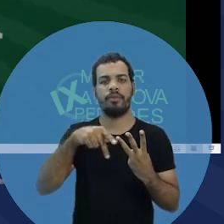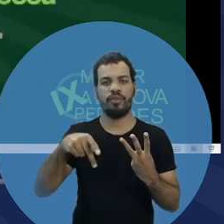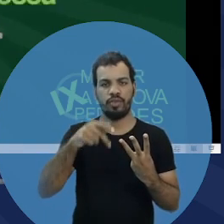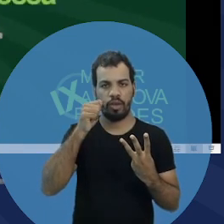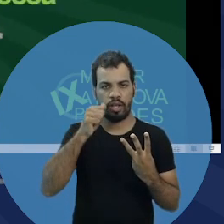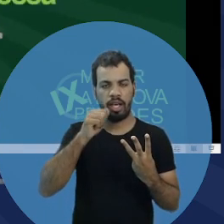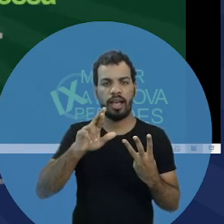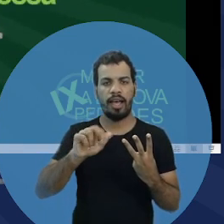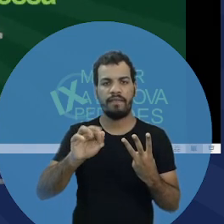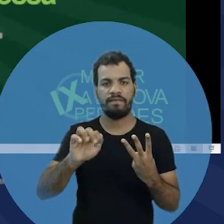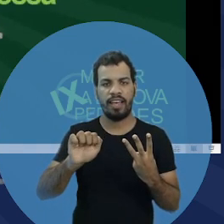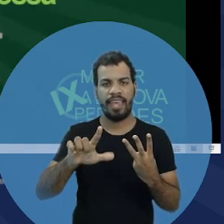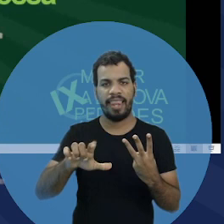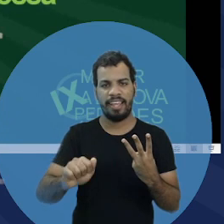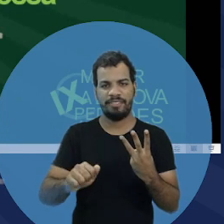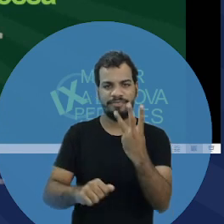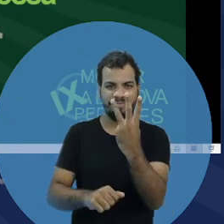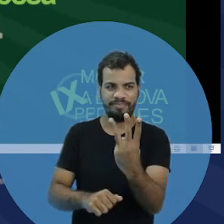passar.